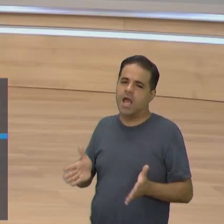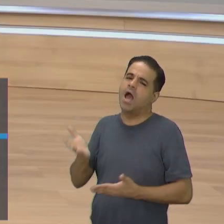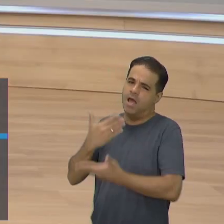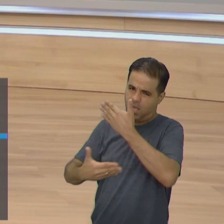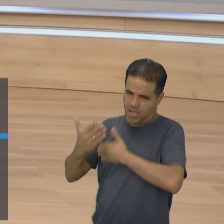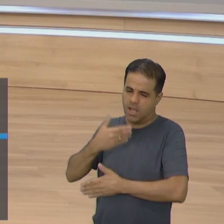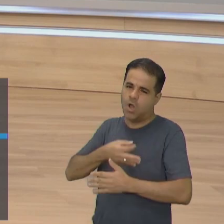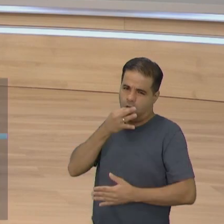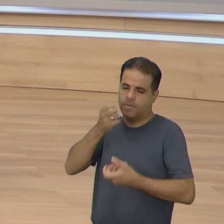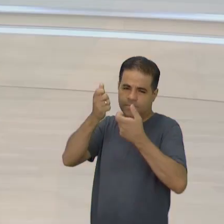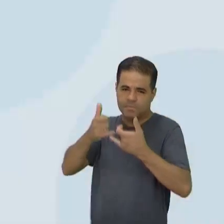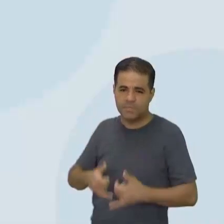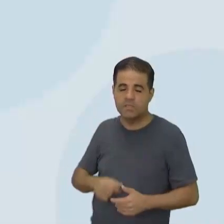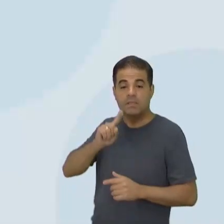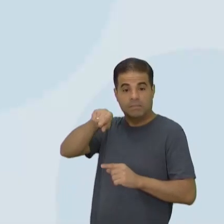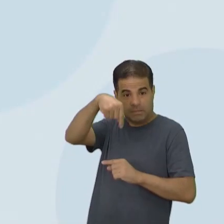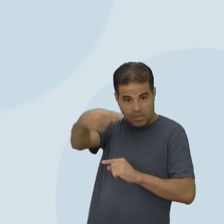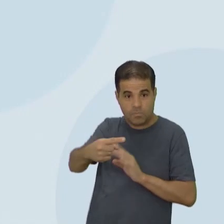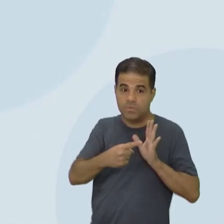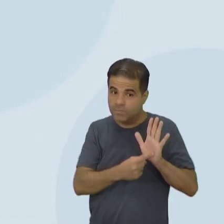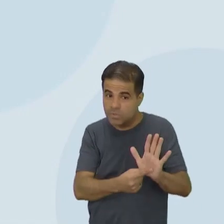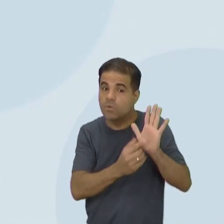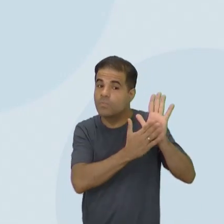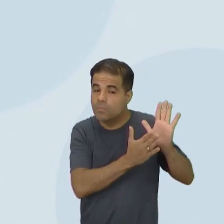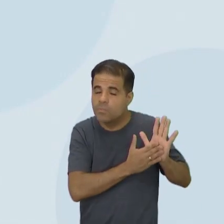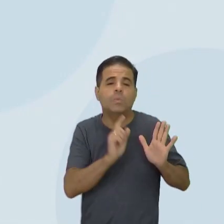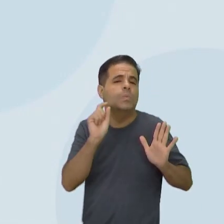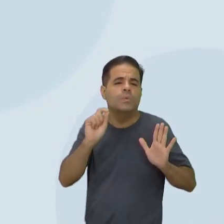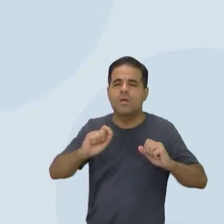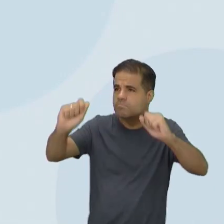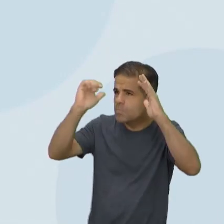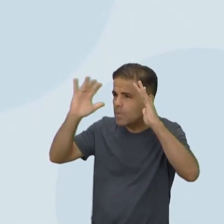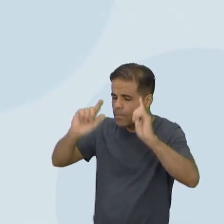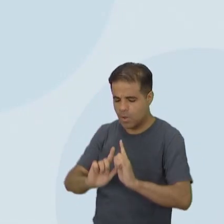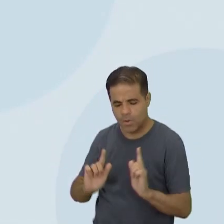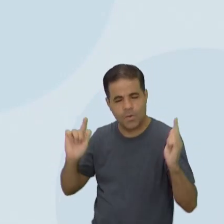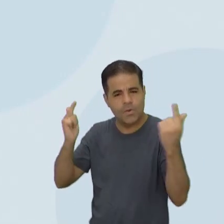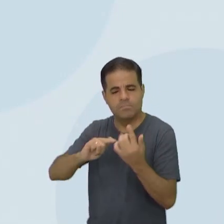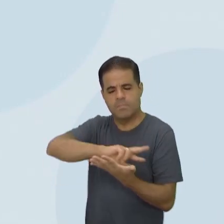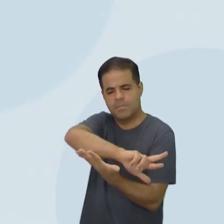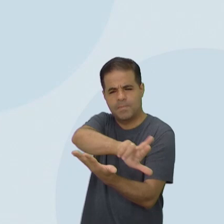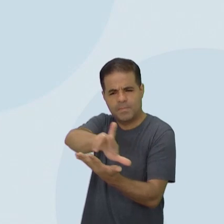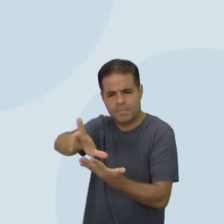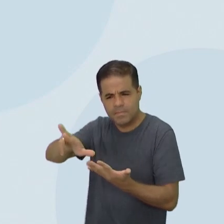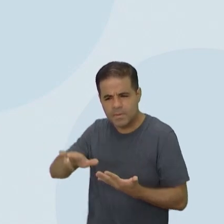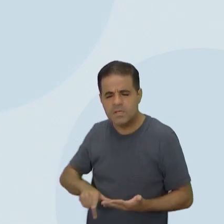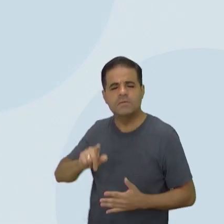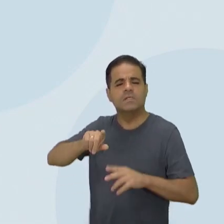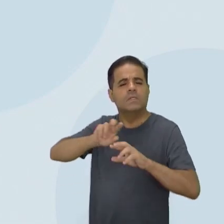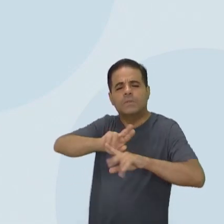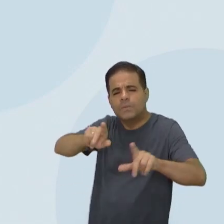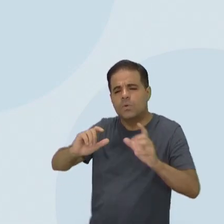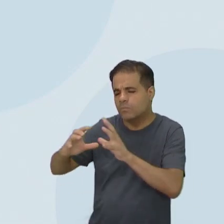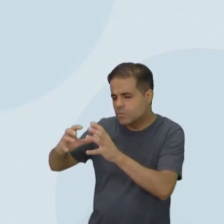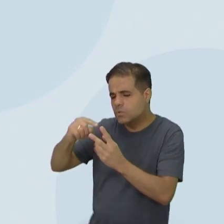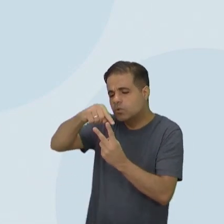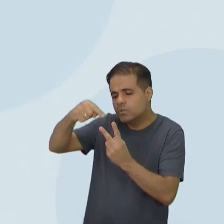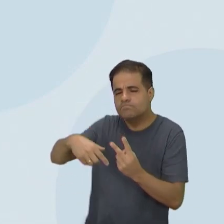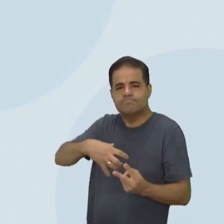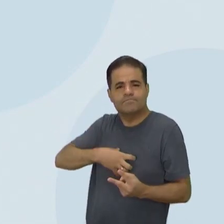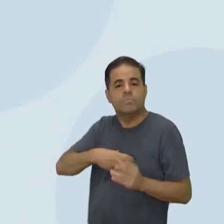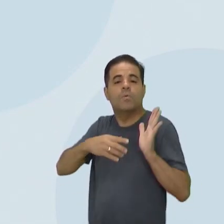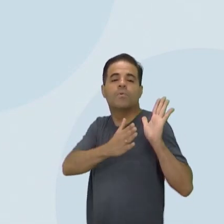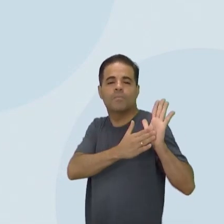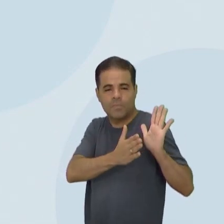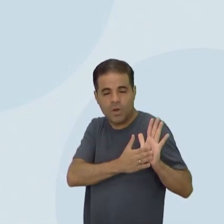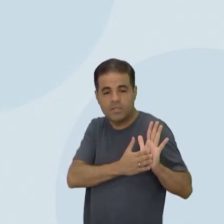né? Após as apresentações, propondo uma reflexão em grupo sobre as diferenças dos 2 tipos de